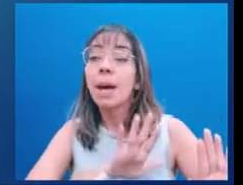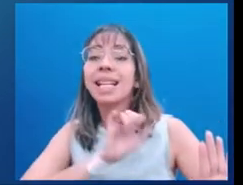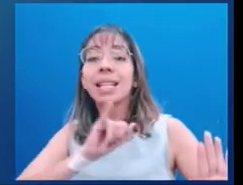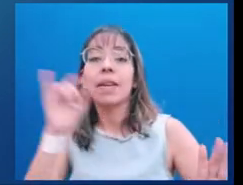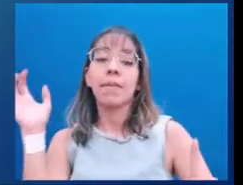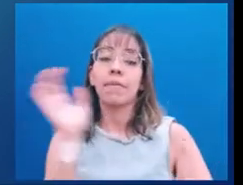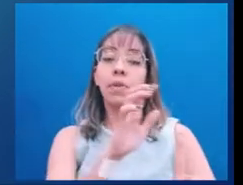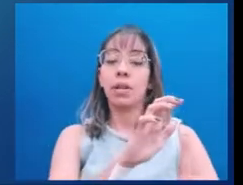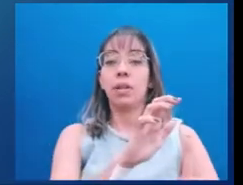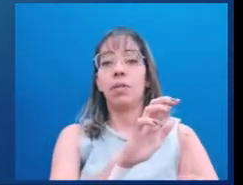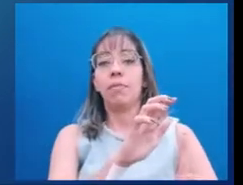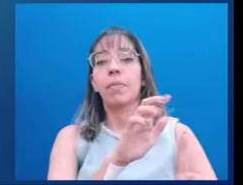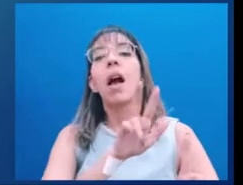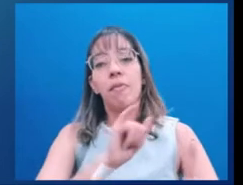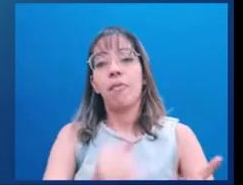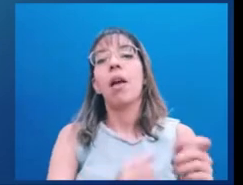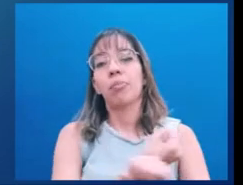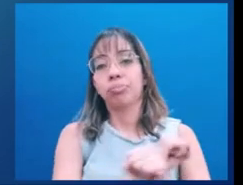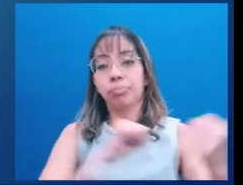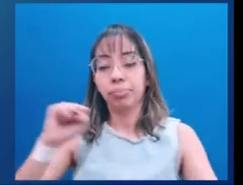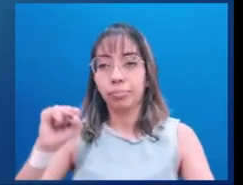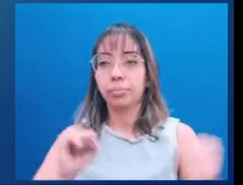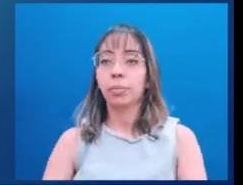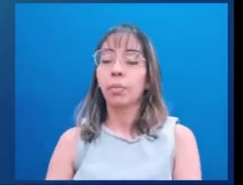possa acontecer, tá?